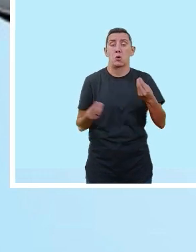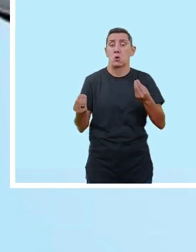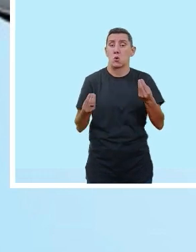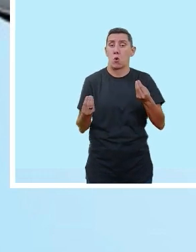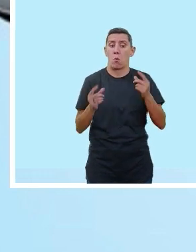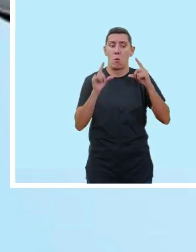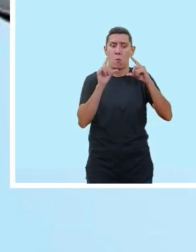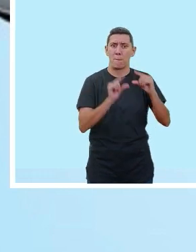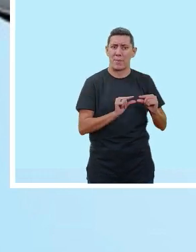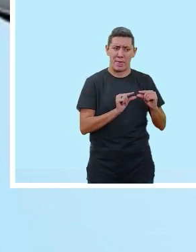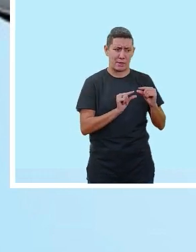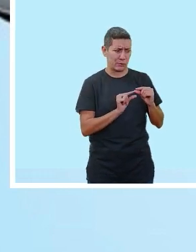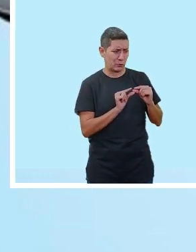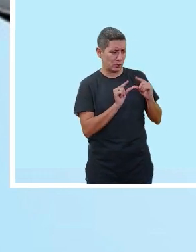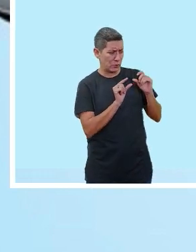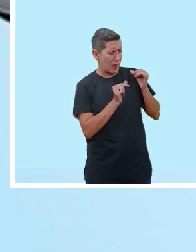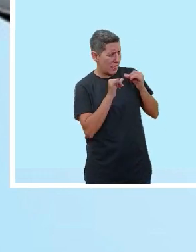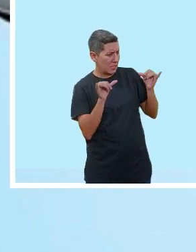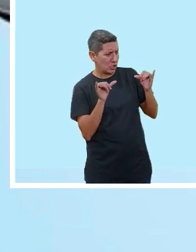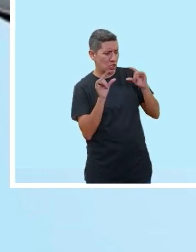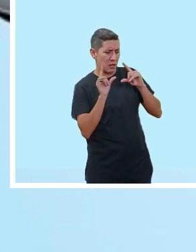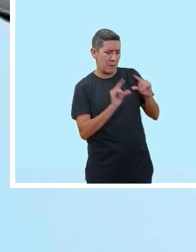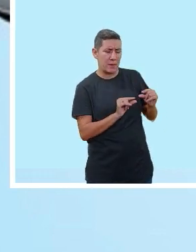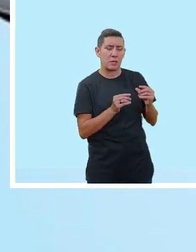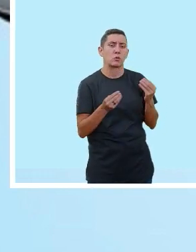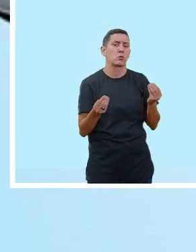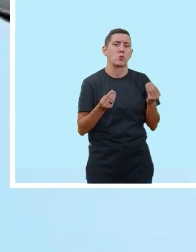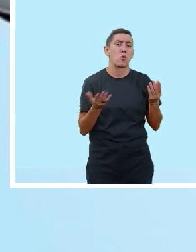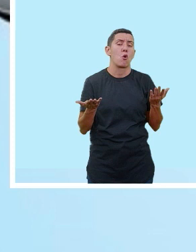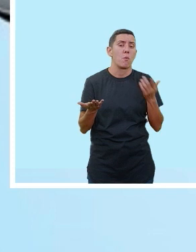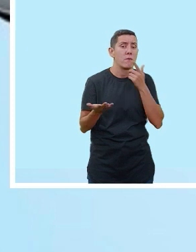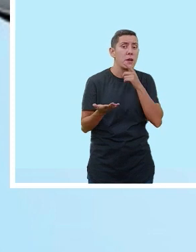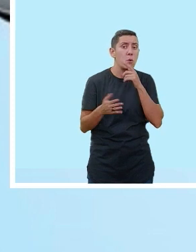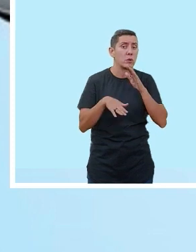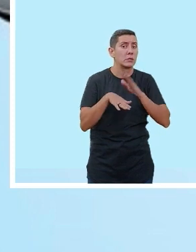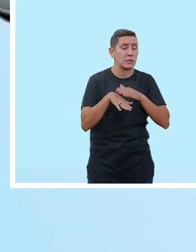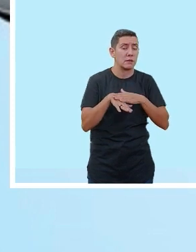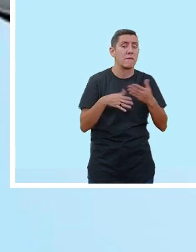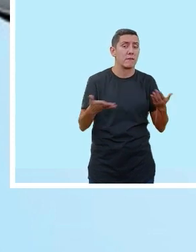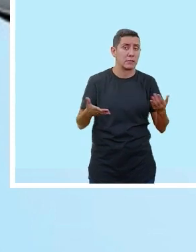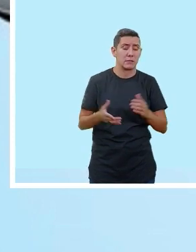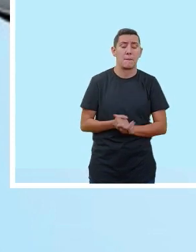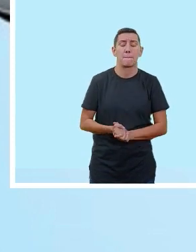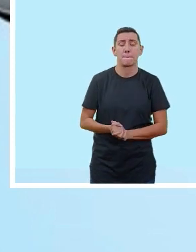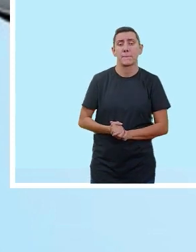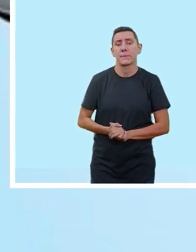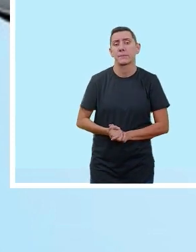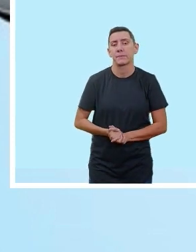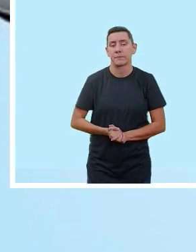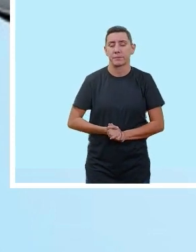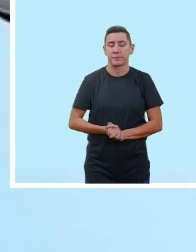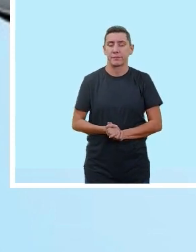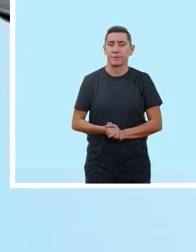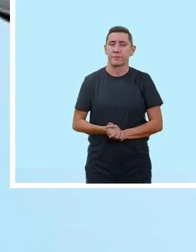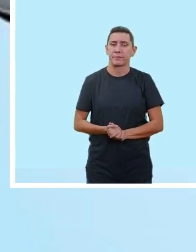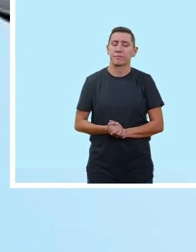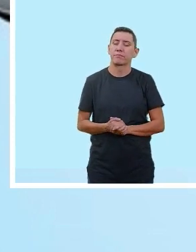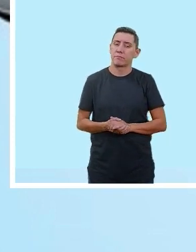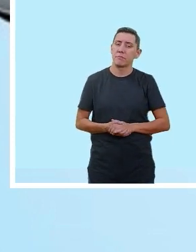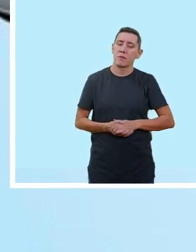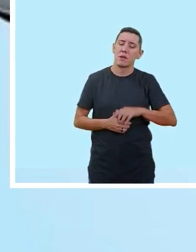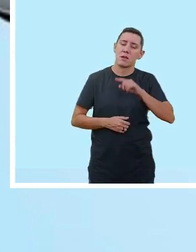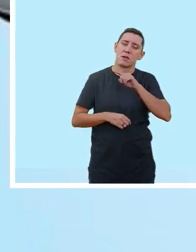também auxilia a reduzir a emissão de gás de efeito estufa na atmosfera. Então, vamos falar um pouquinho de como fazer isso,